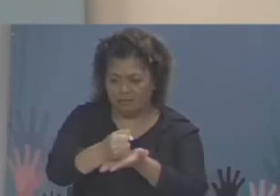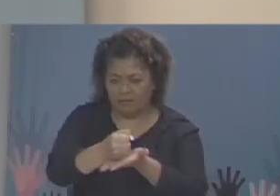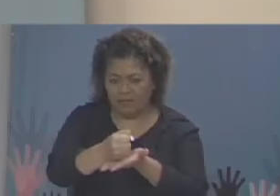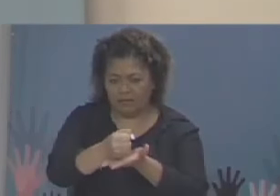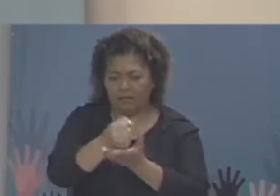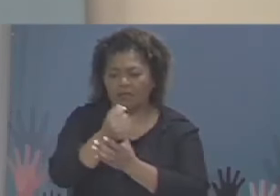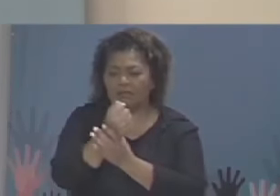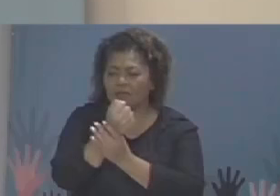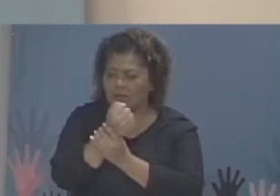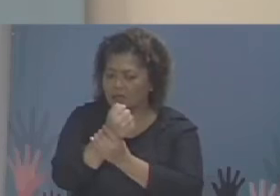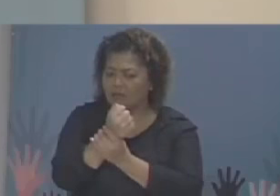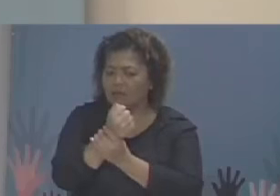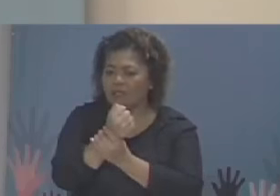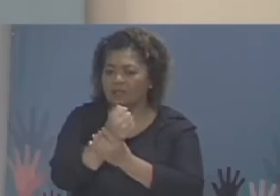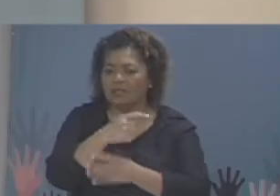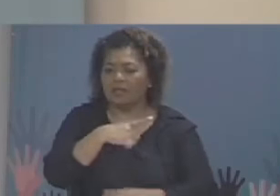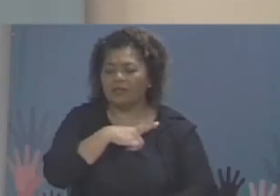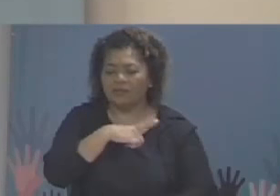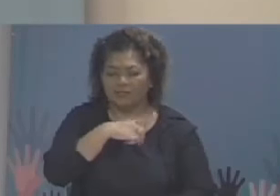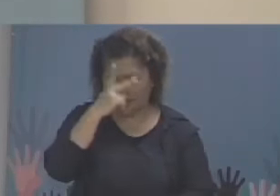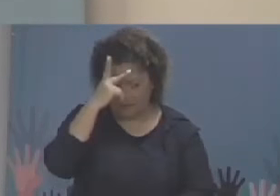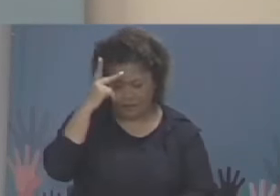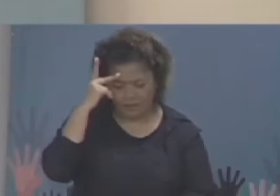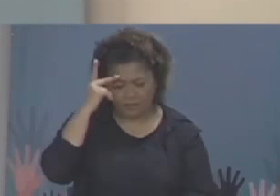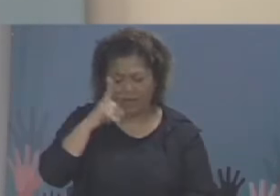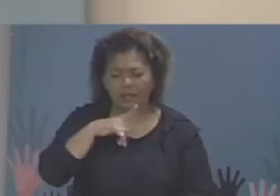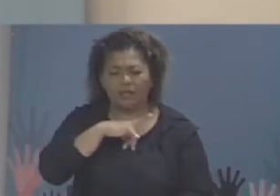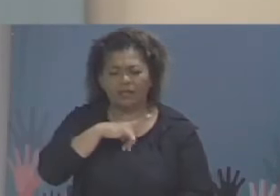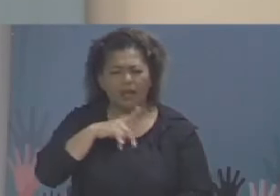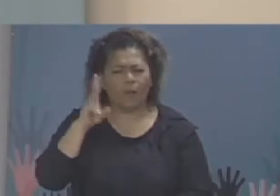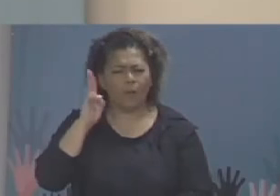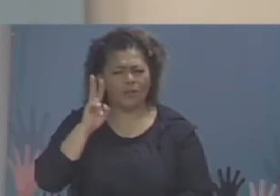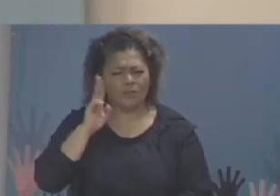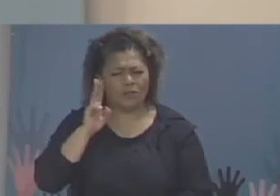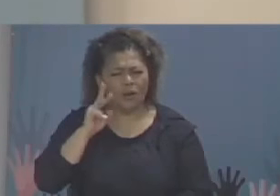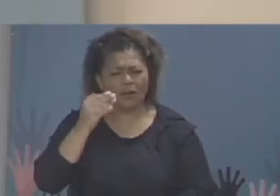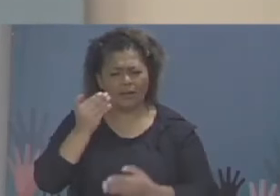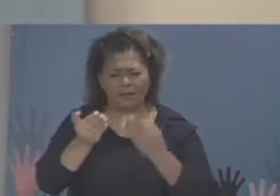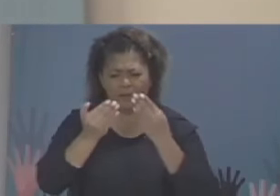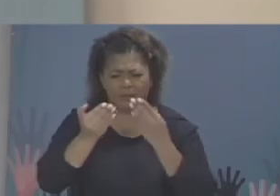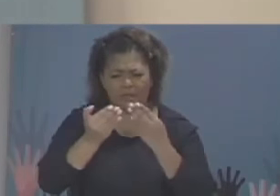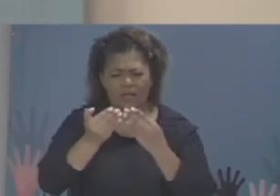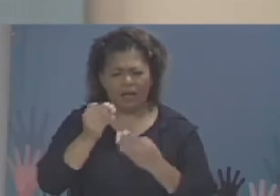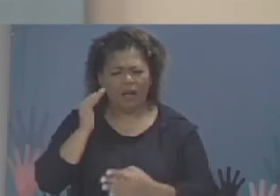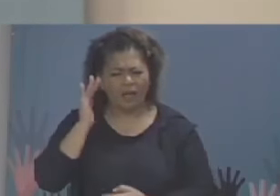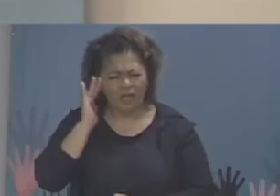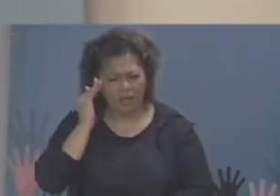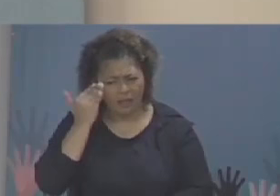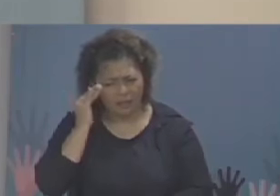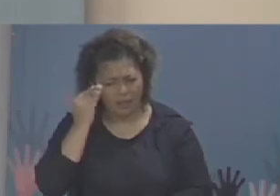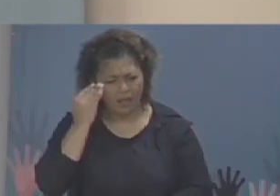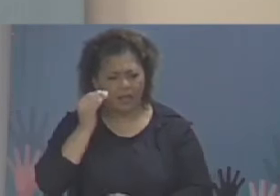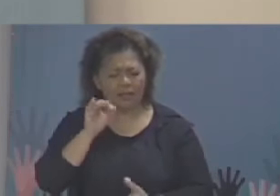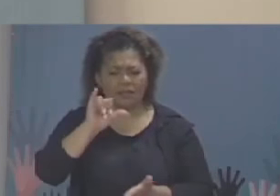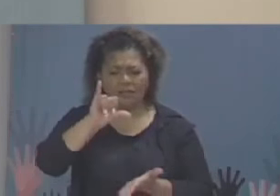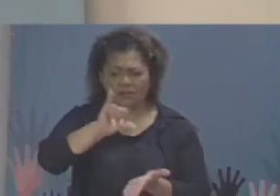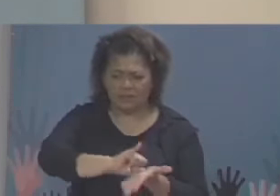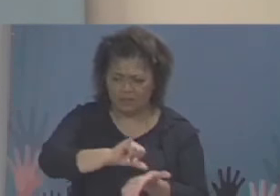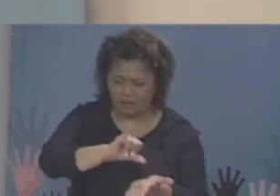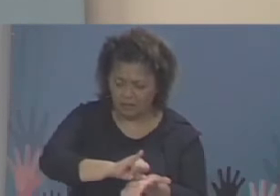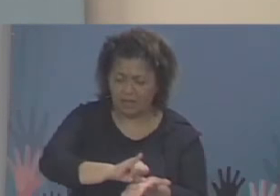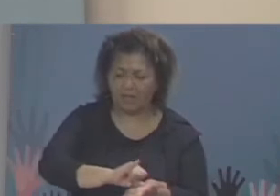primeiro passo é nós temos que ter pessoas que tenham uma história na psicologia, que entendam o sistema, que participem da gestão, que tenha